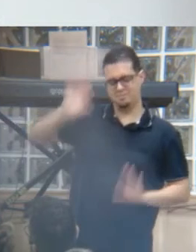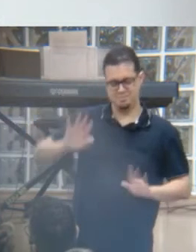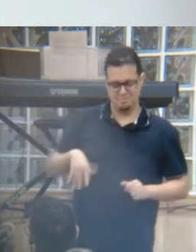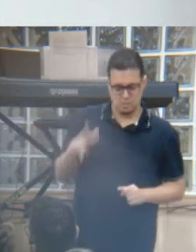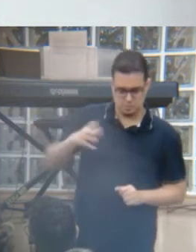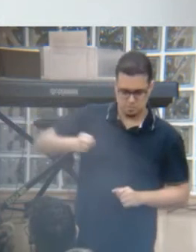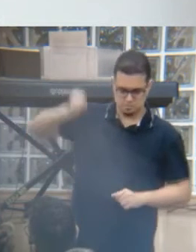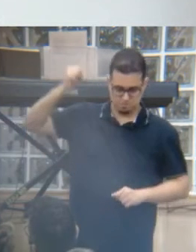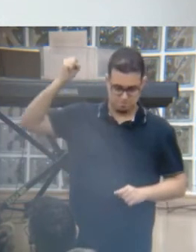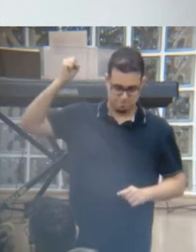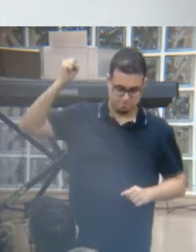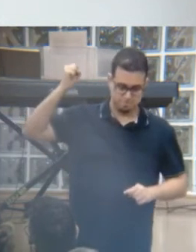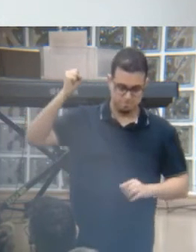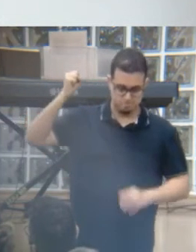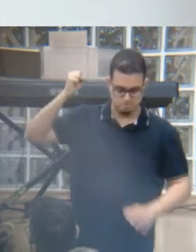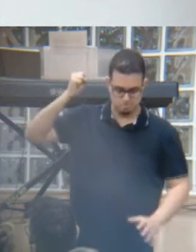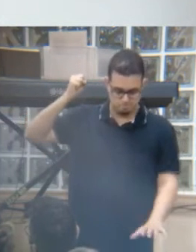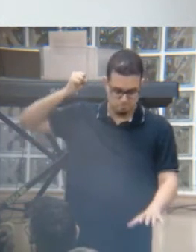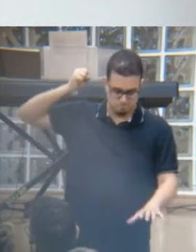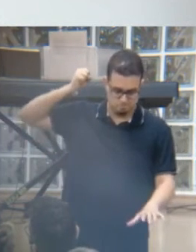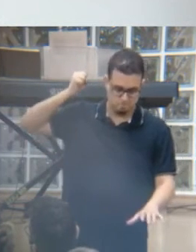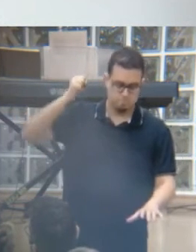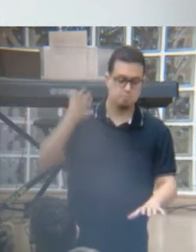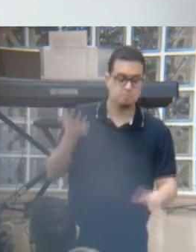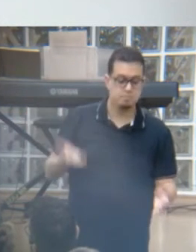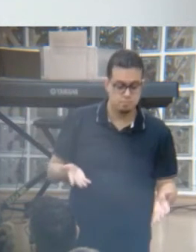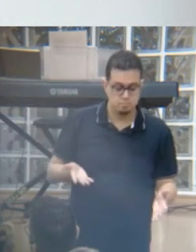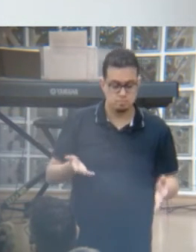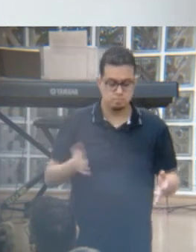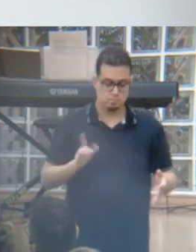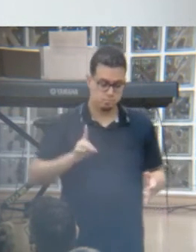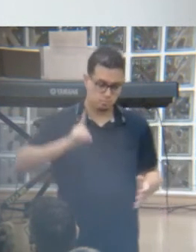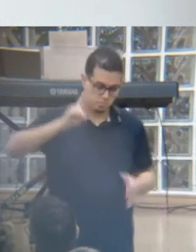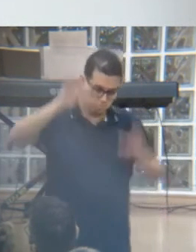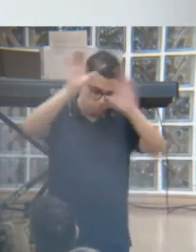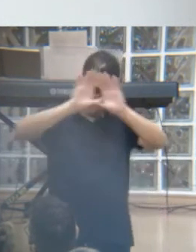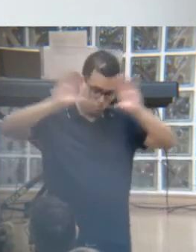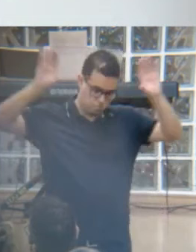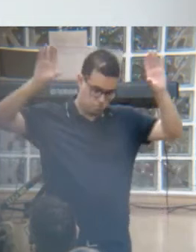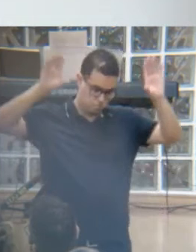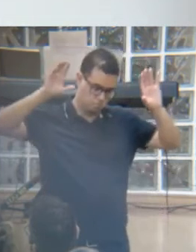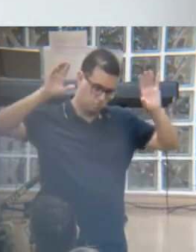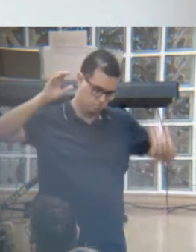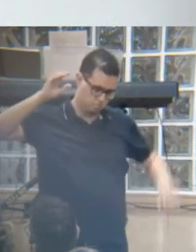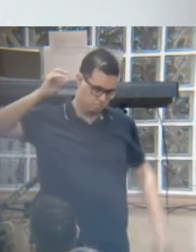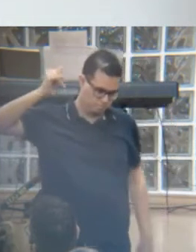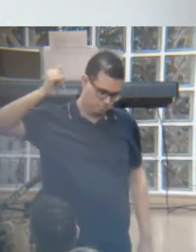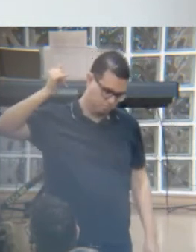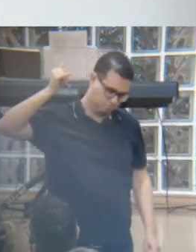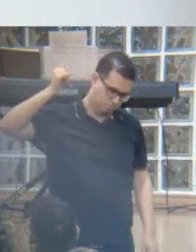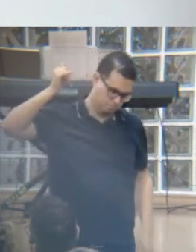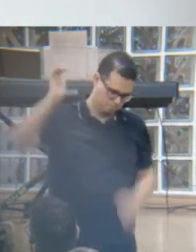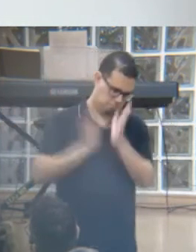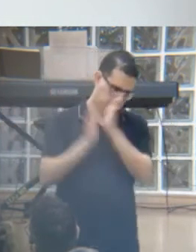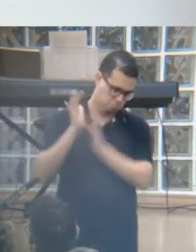voz irrompe do céu, ou a presença, a teofania, a aparição de Cristo no